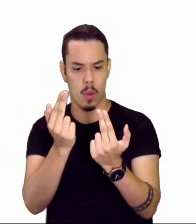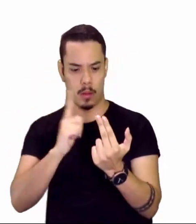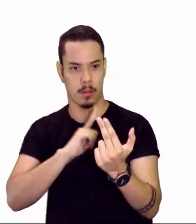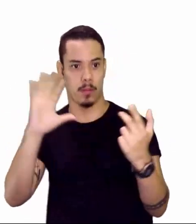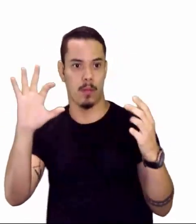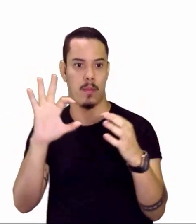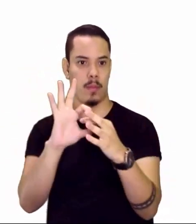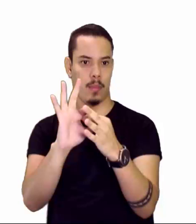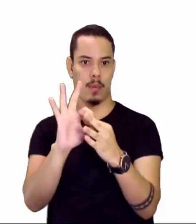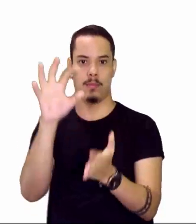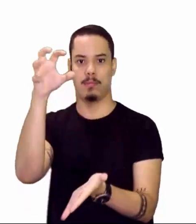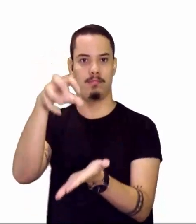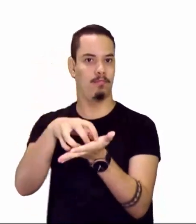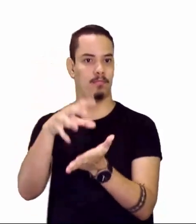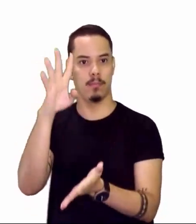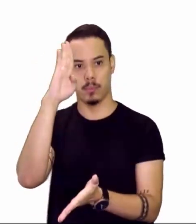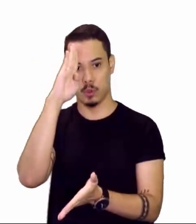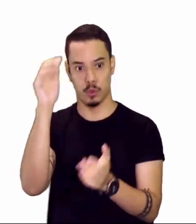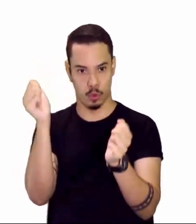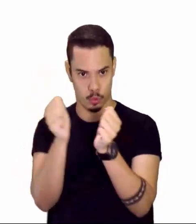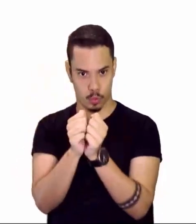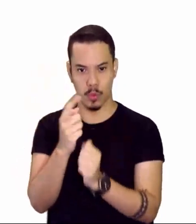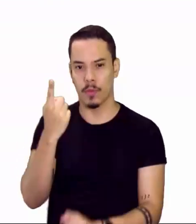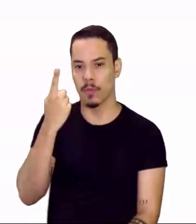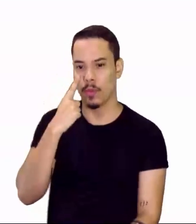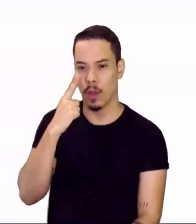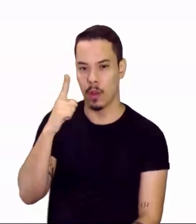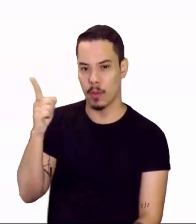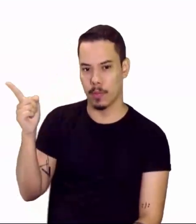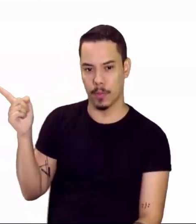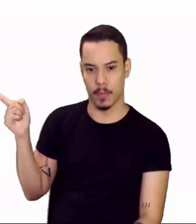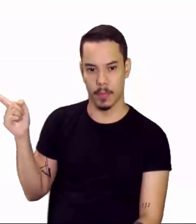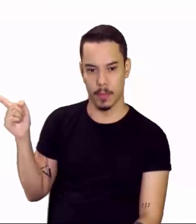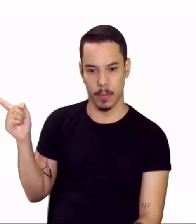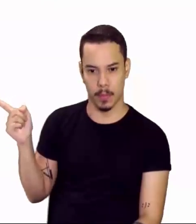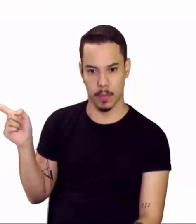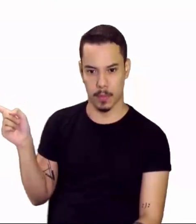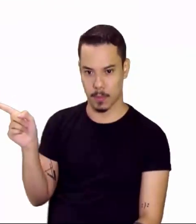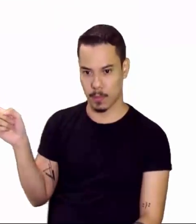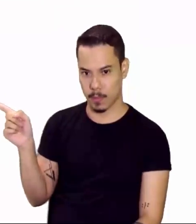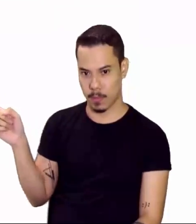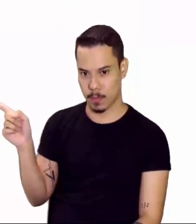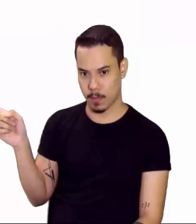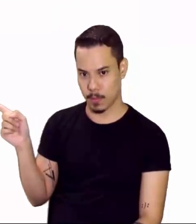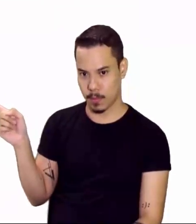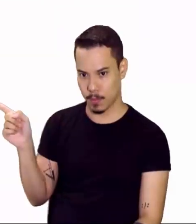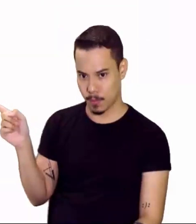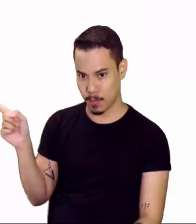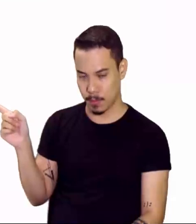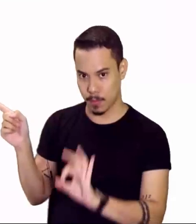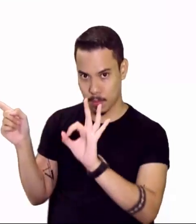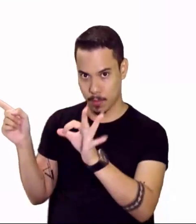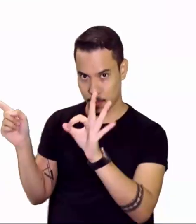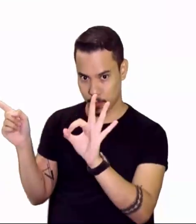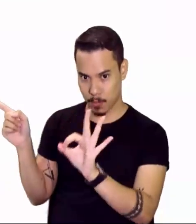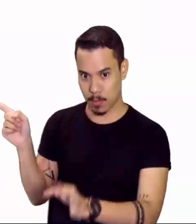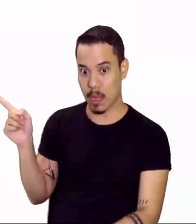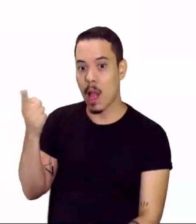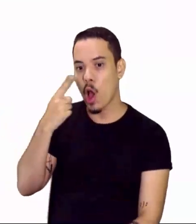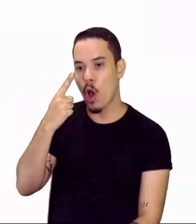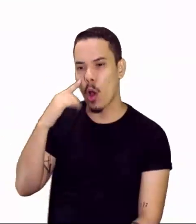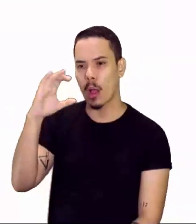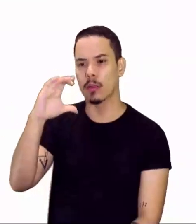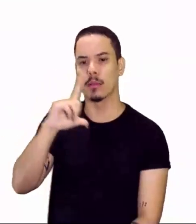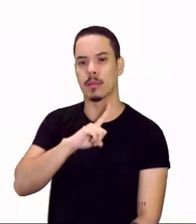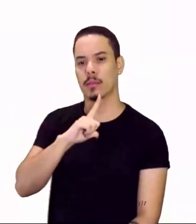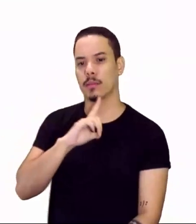ao átomo central. Vamos lá olhar? Olha só, tá vendo? Essa é a nossa molécula C.